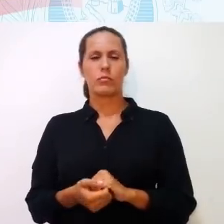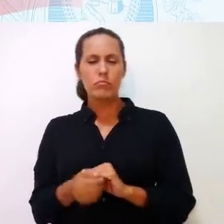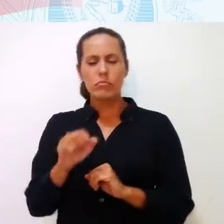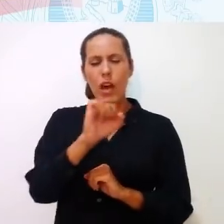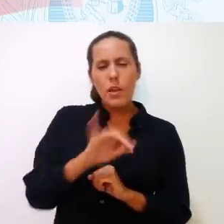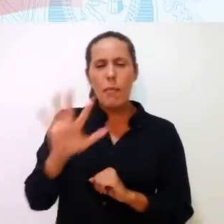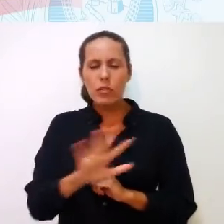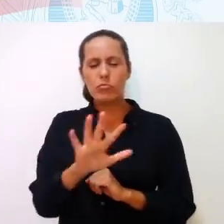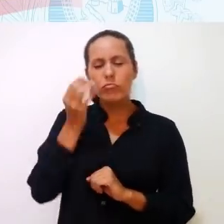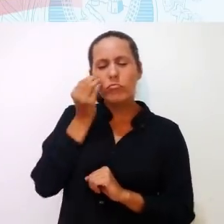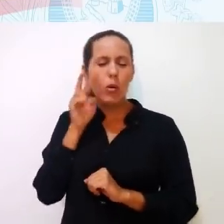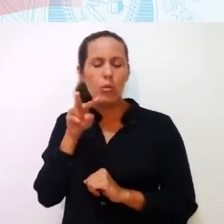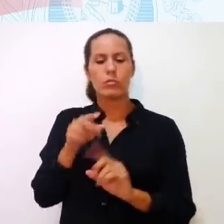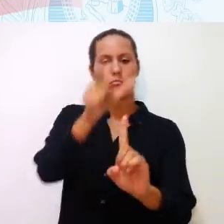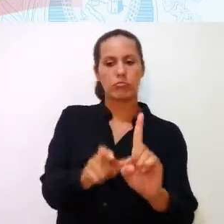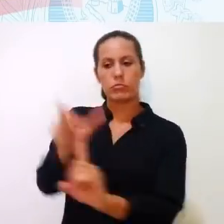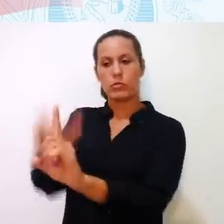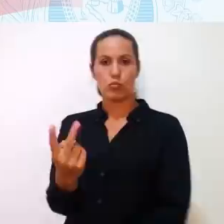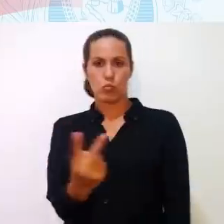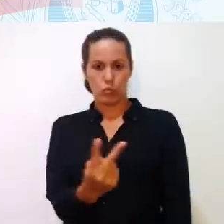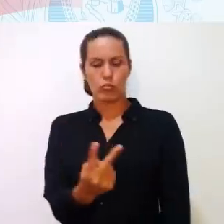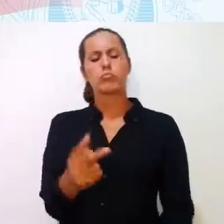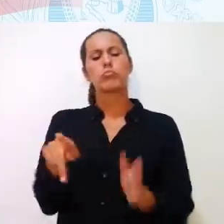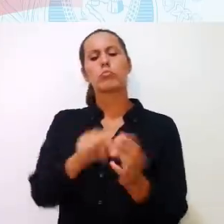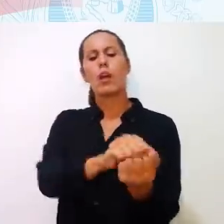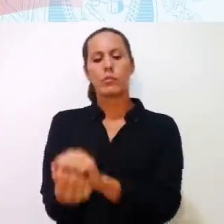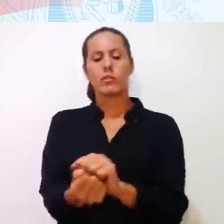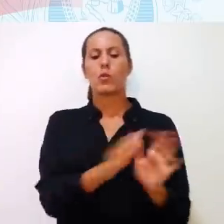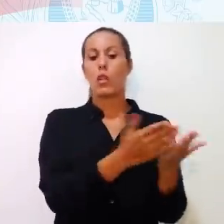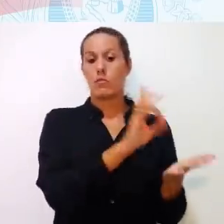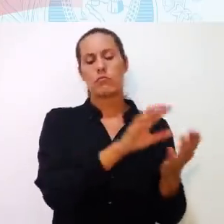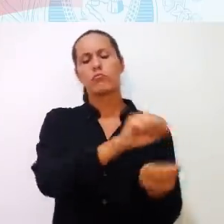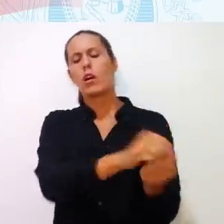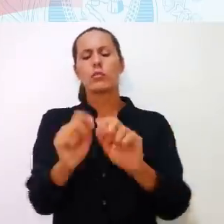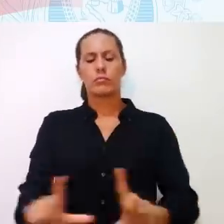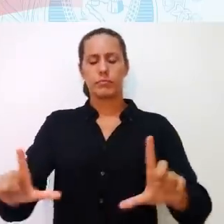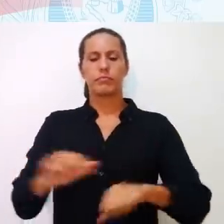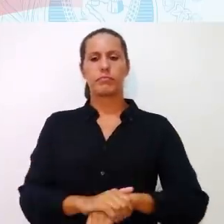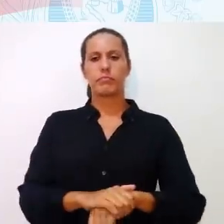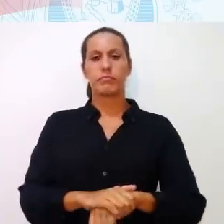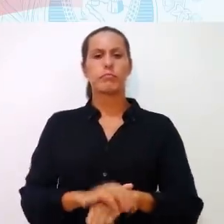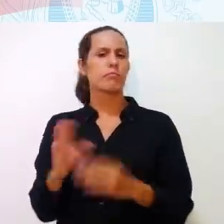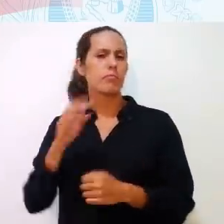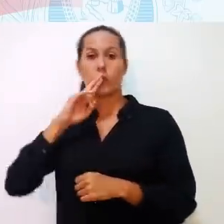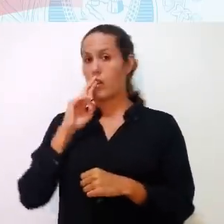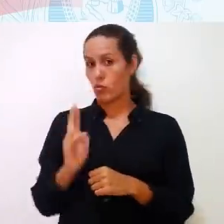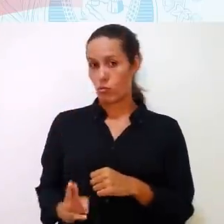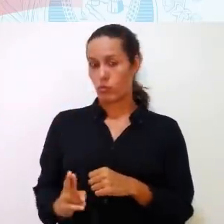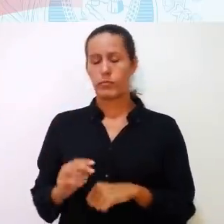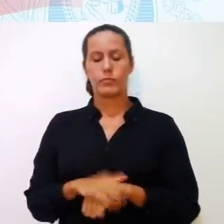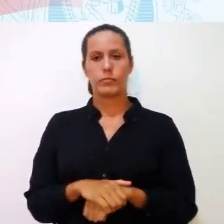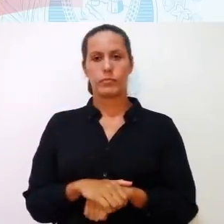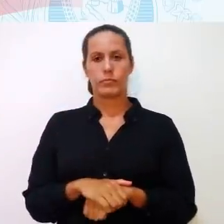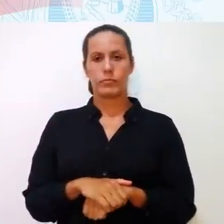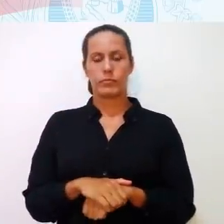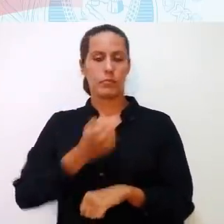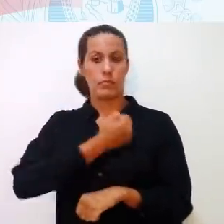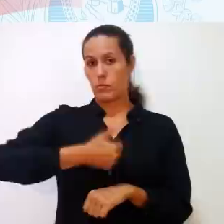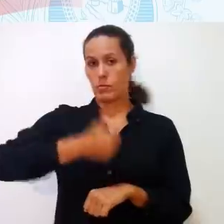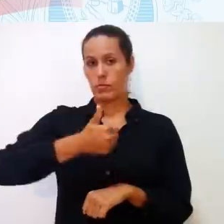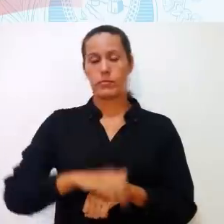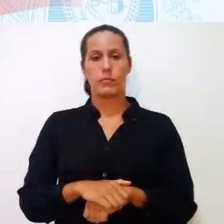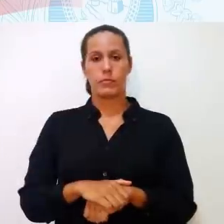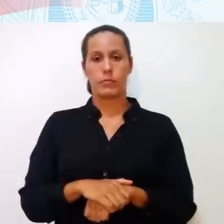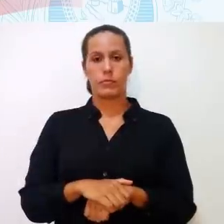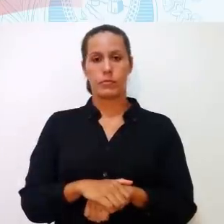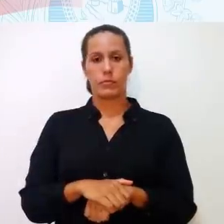Observe as imagens de dois personagens da adaptação do livro Morte e Vida Severina de João Cabral de Melo Neto e responda as questões a seguir.